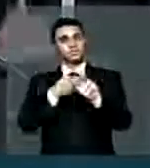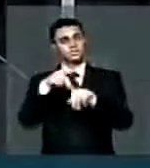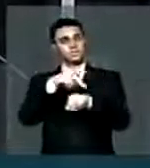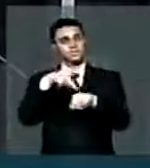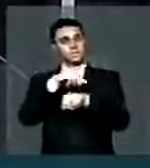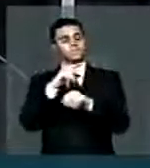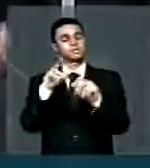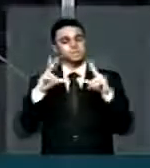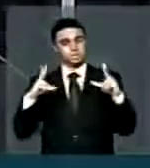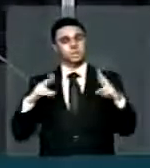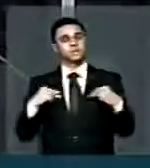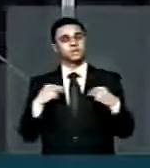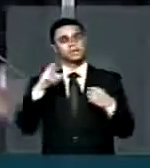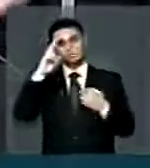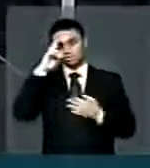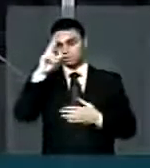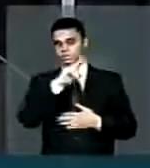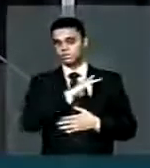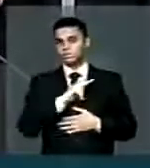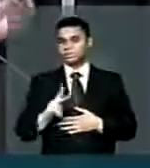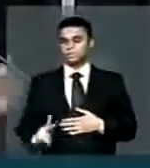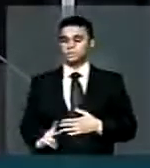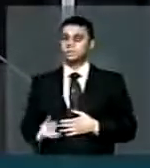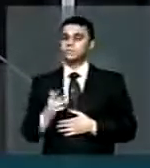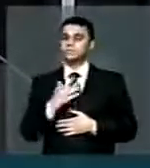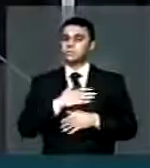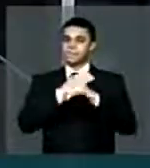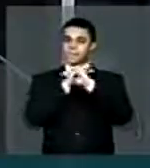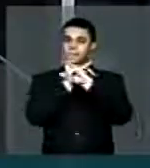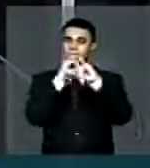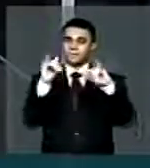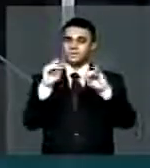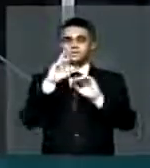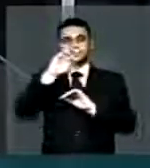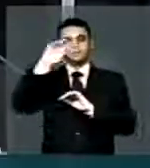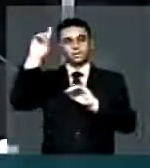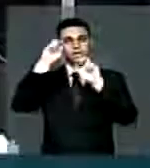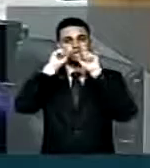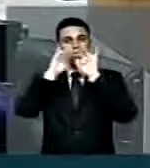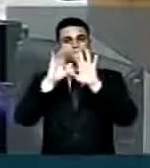merece. Senhor presidente, era o que eu tinha a dizer. Que Deus abençoe o Brasil.